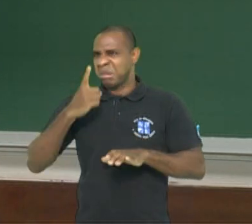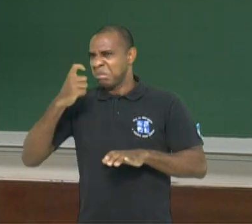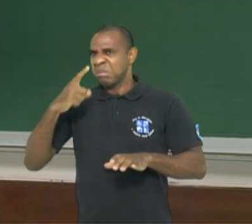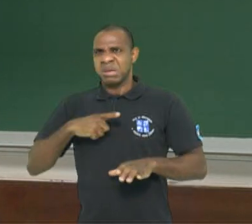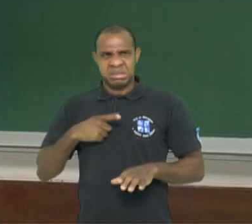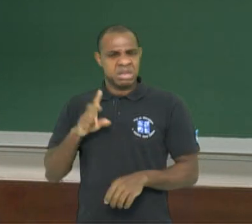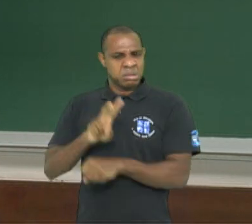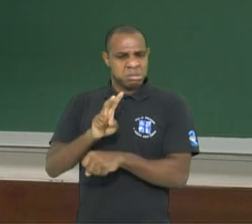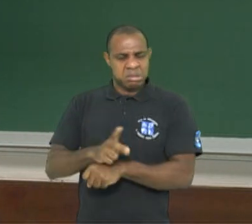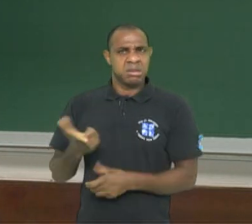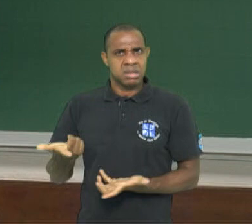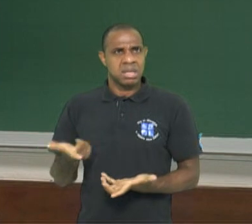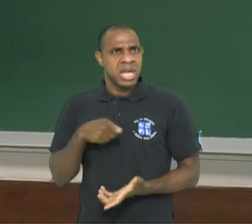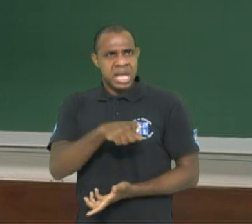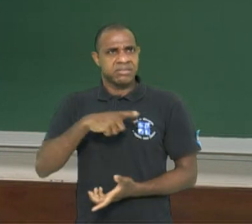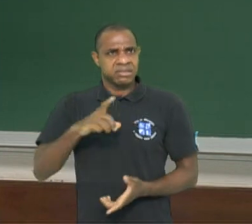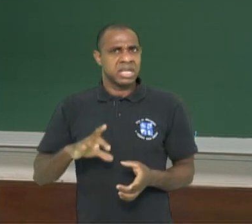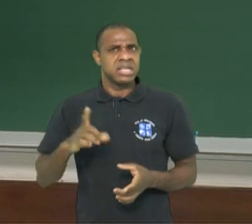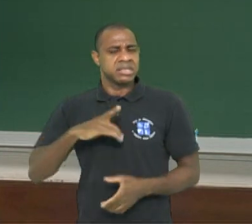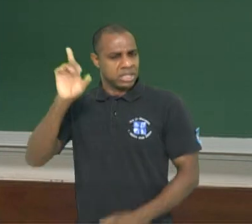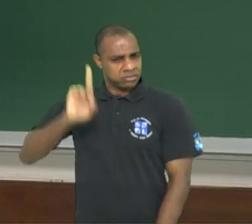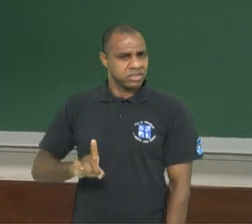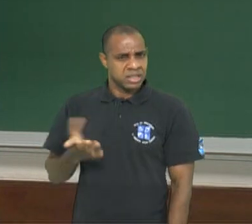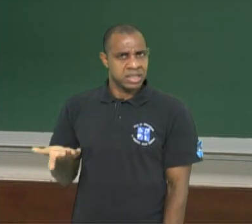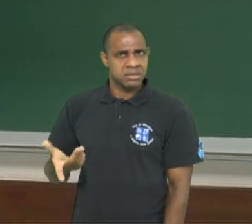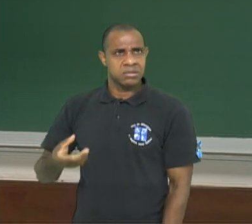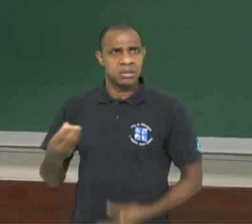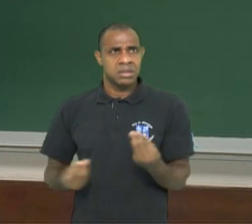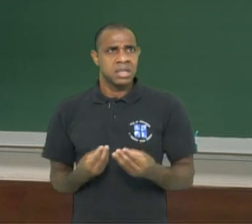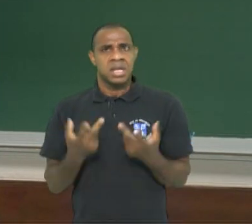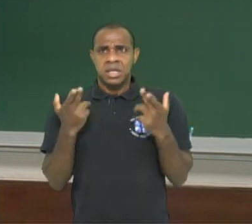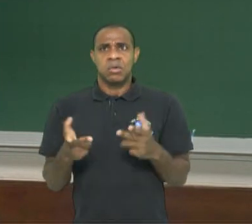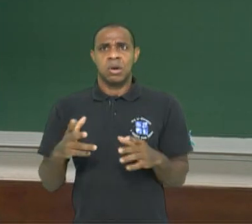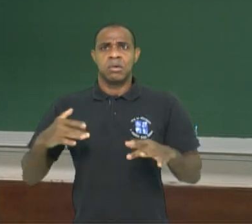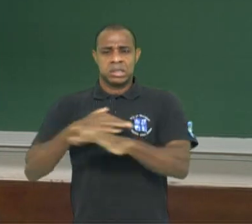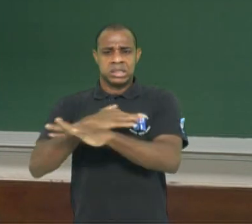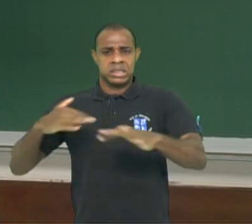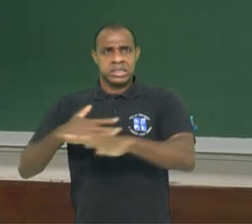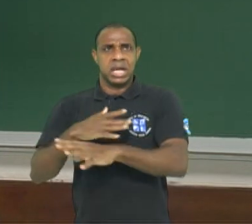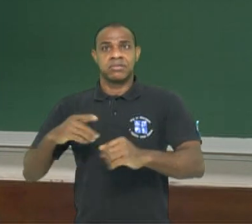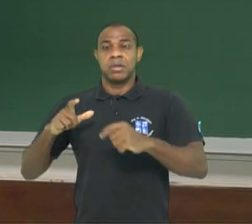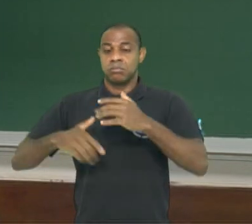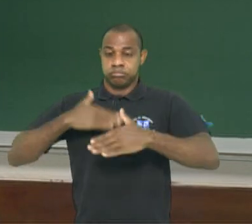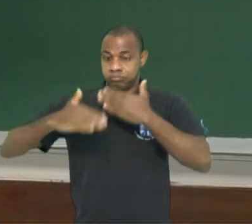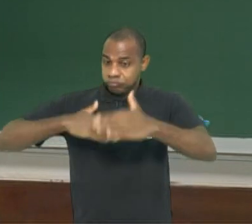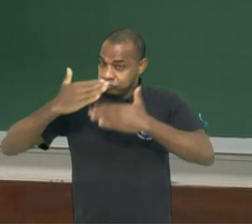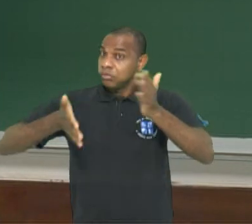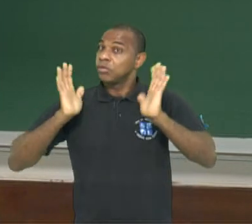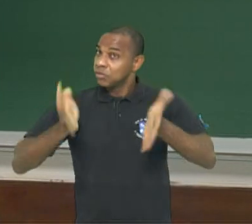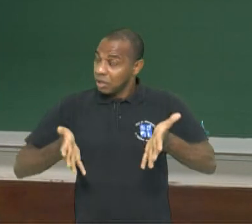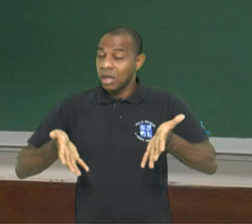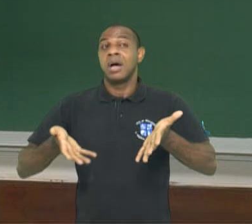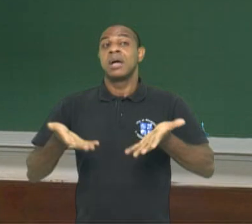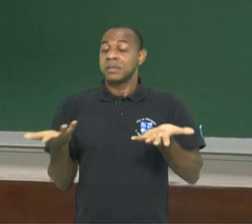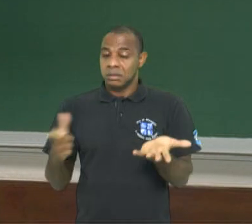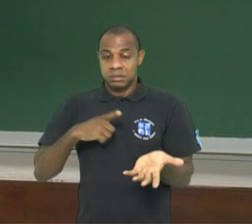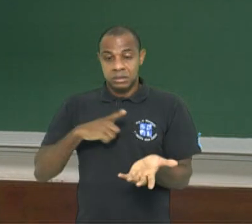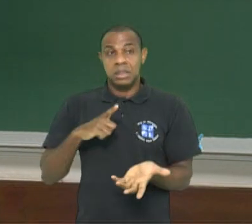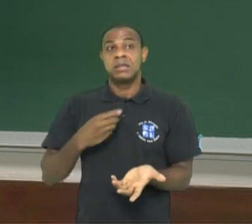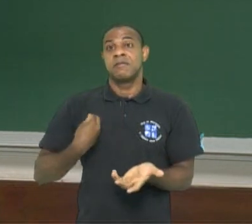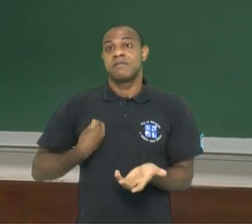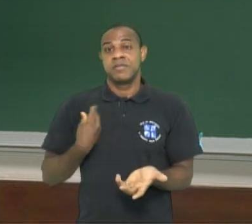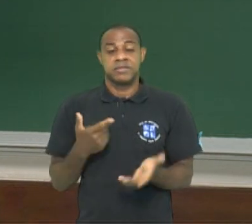que essas pessoas, mesmo em cidades grandes, cidades já desenvolvidas, elas ainda